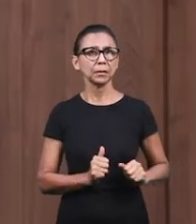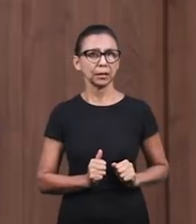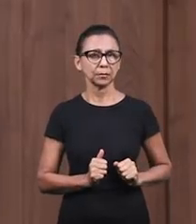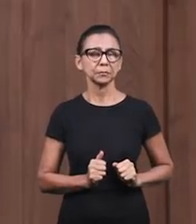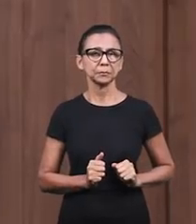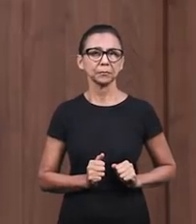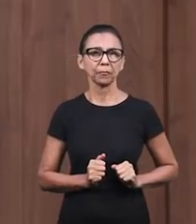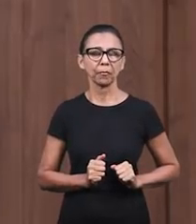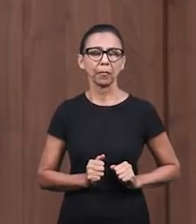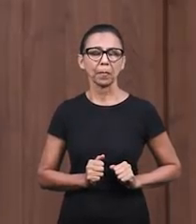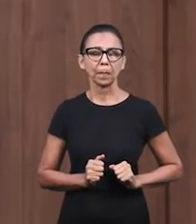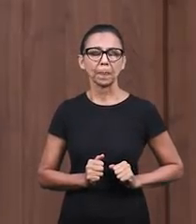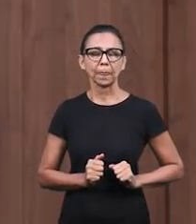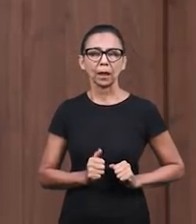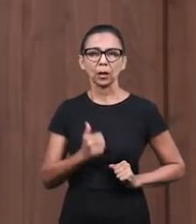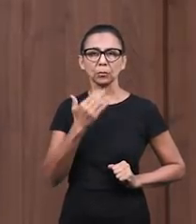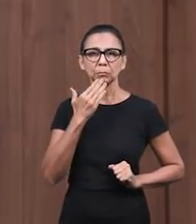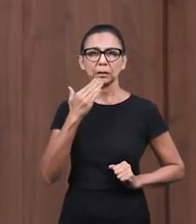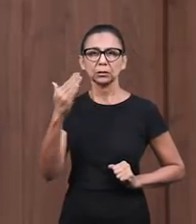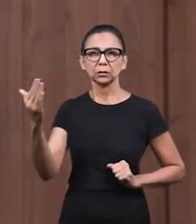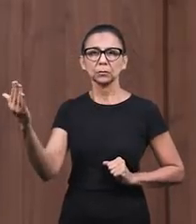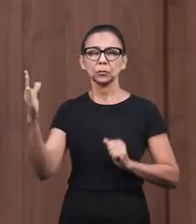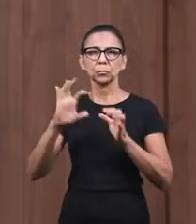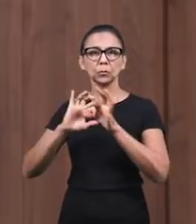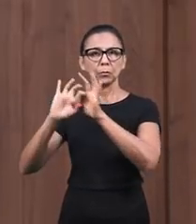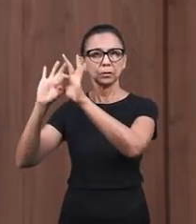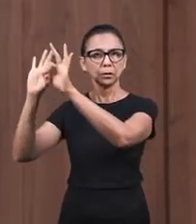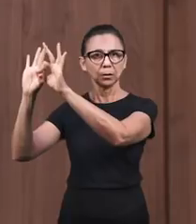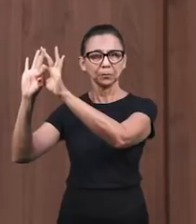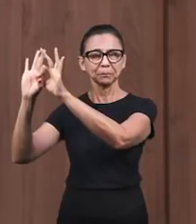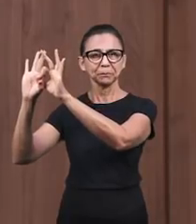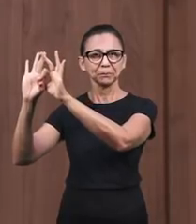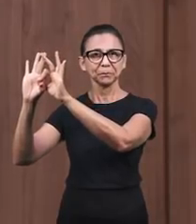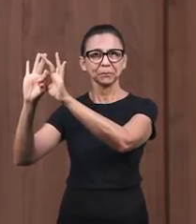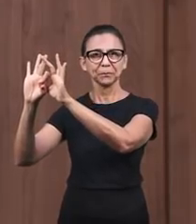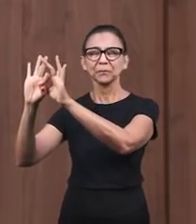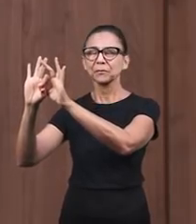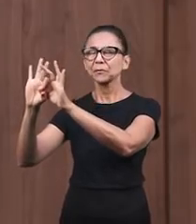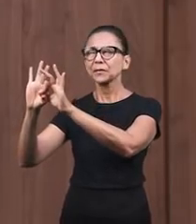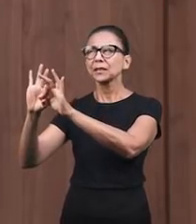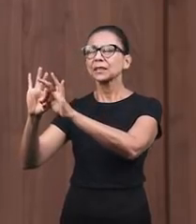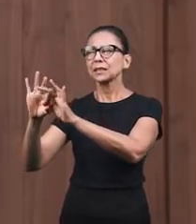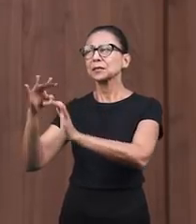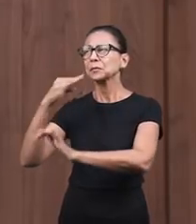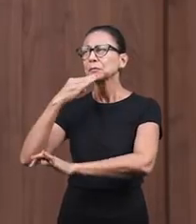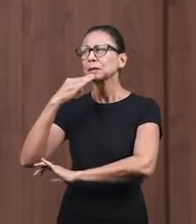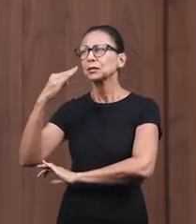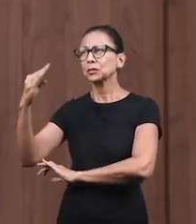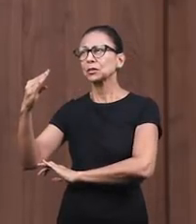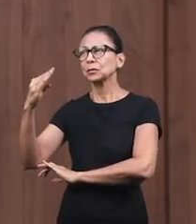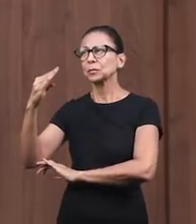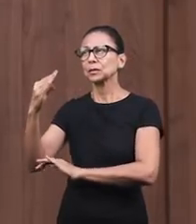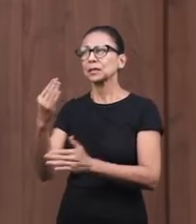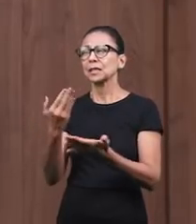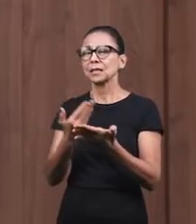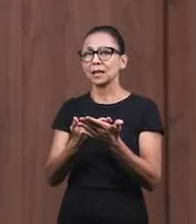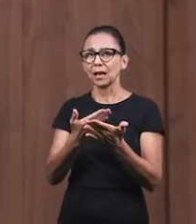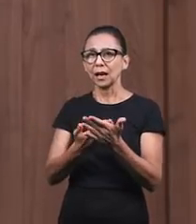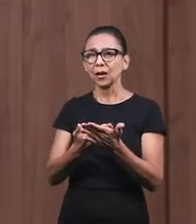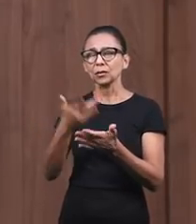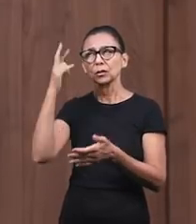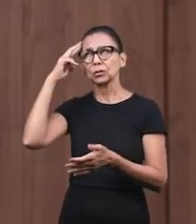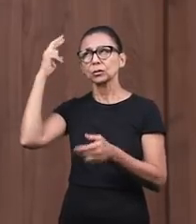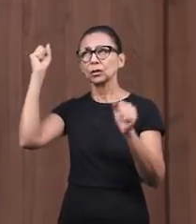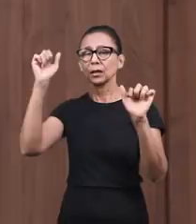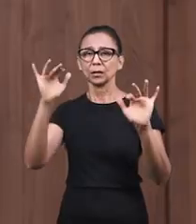nossos corações, e que possamos ter comunhão contigo, e que o Senhor possa estar abençoando em mais uma aula,